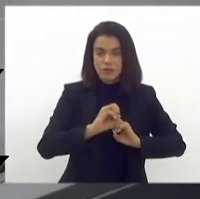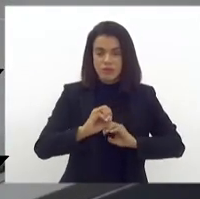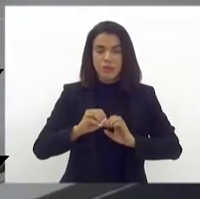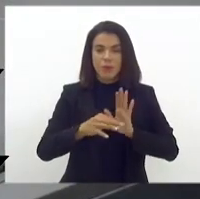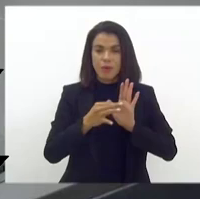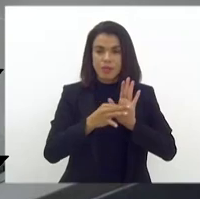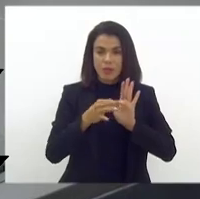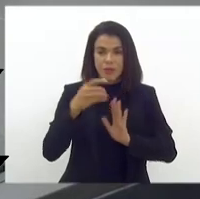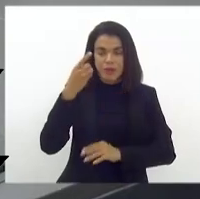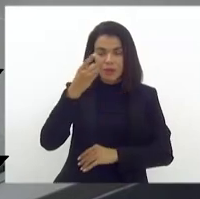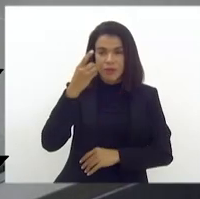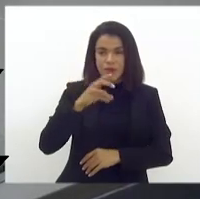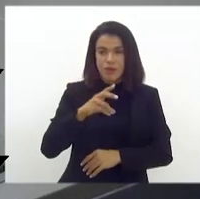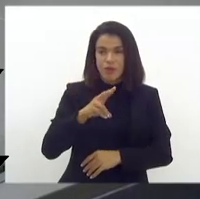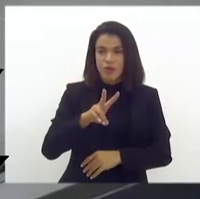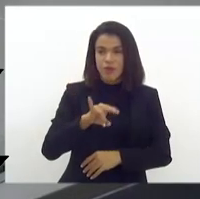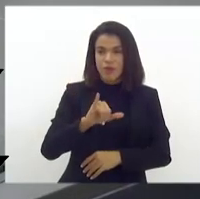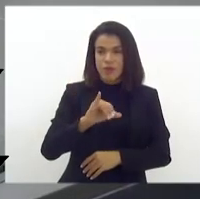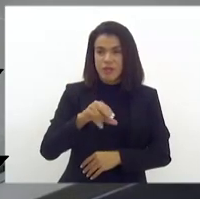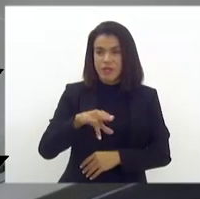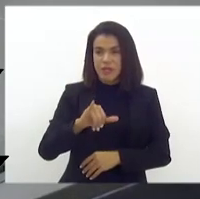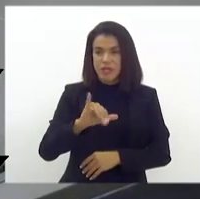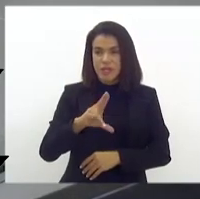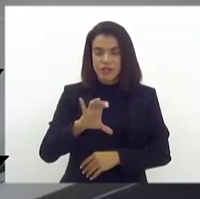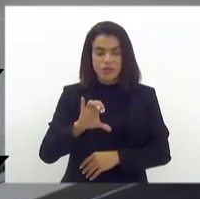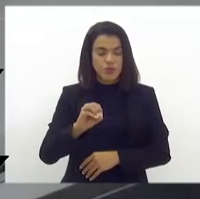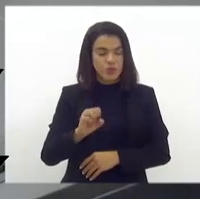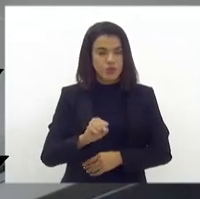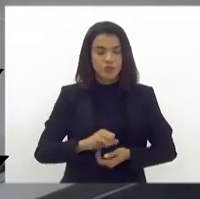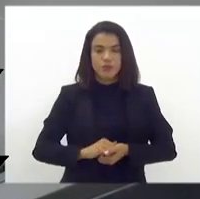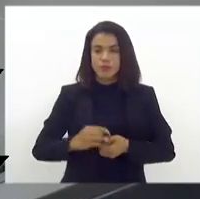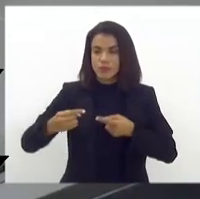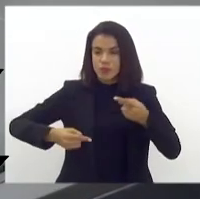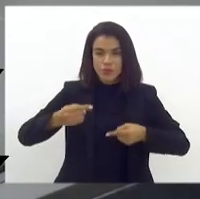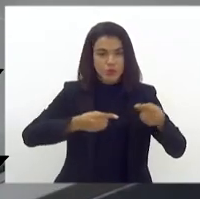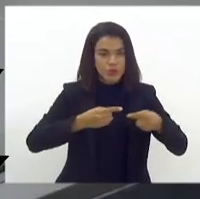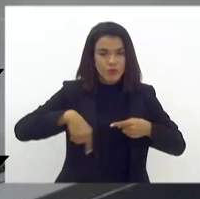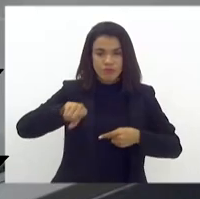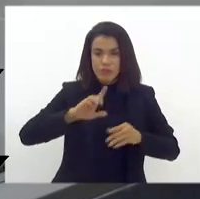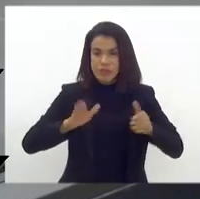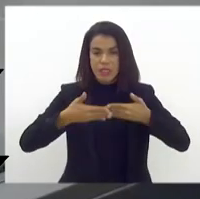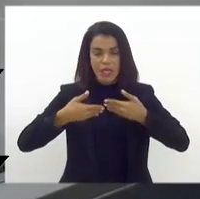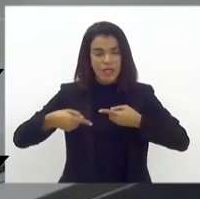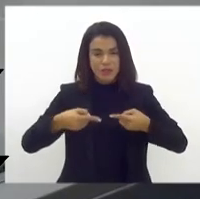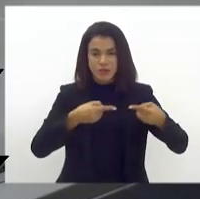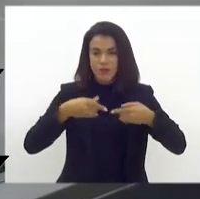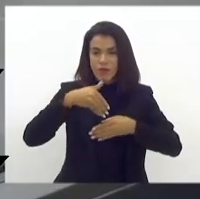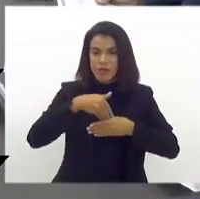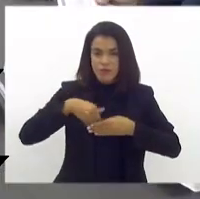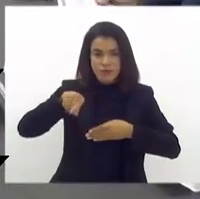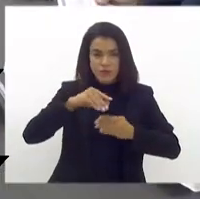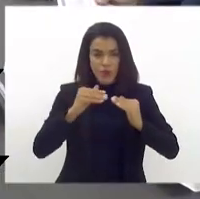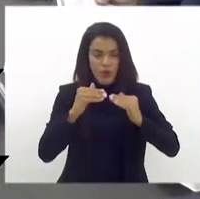O parecer do deputado Vinícius Cozzolino é pela constitucionalidade em discussão. Senhores que aprovam, encerrada a discussão, em votação, senhores